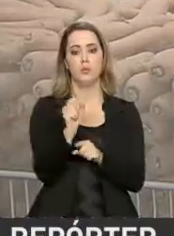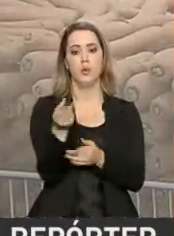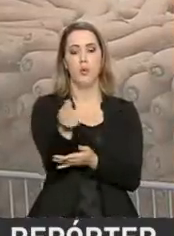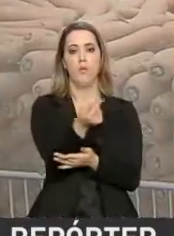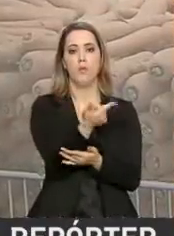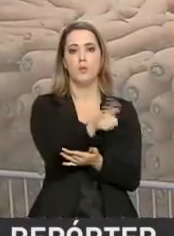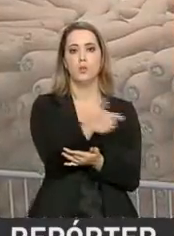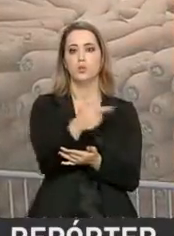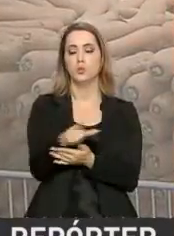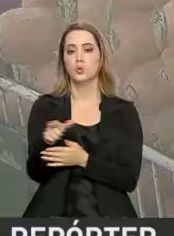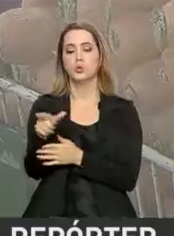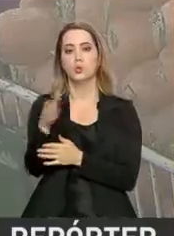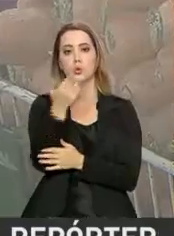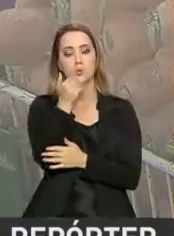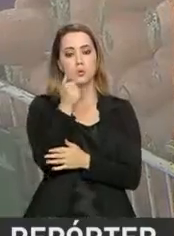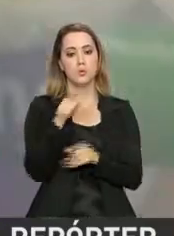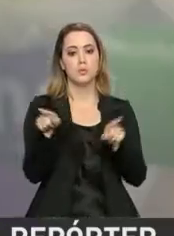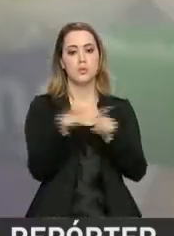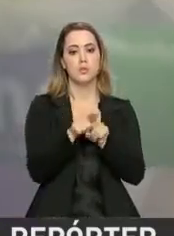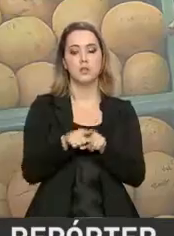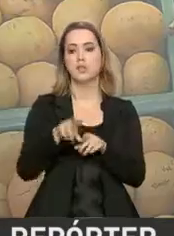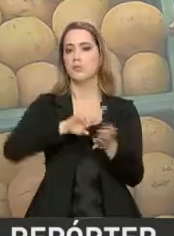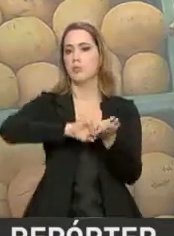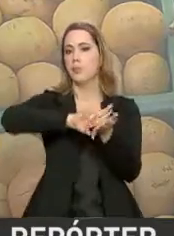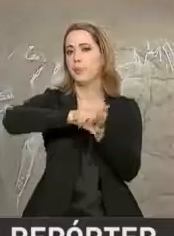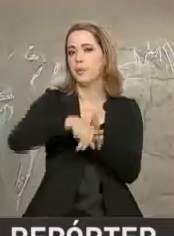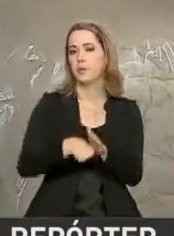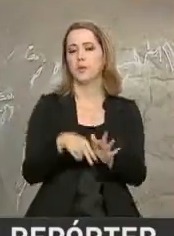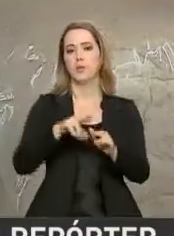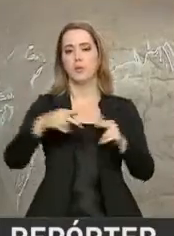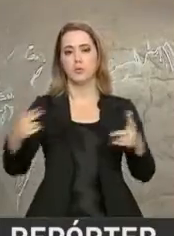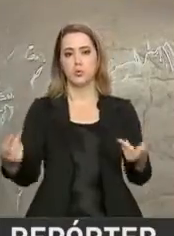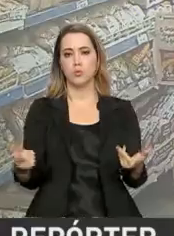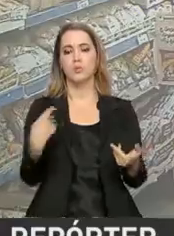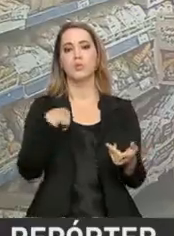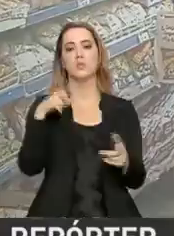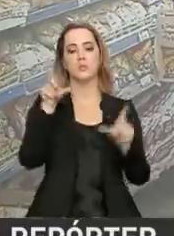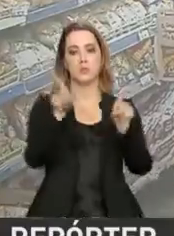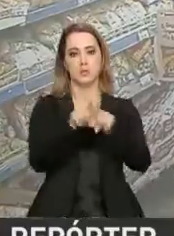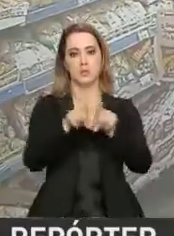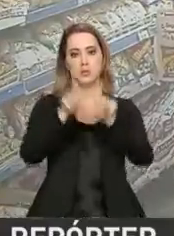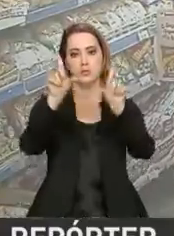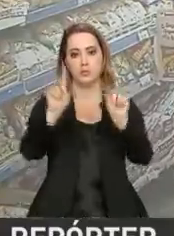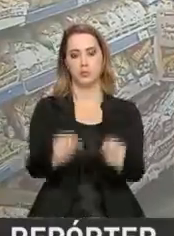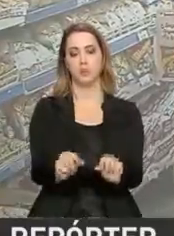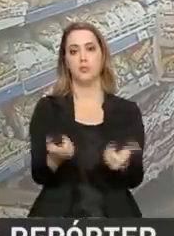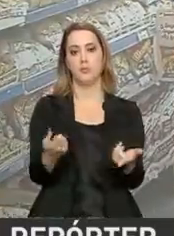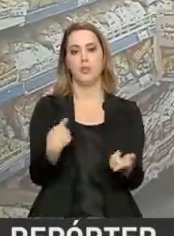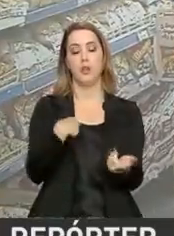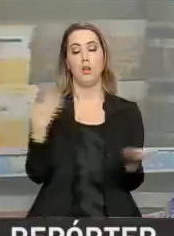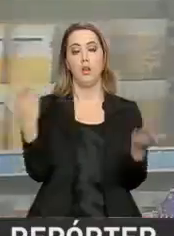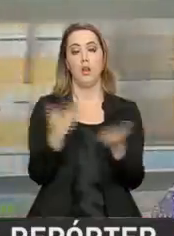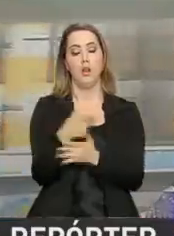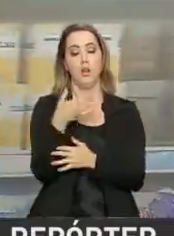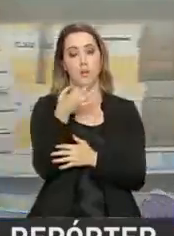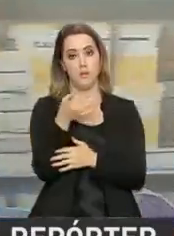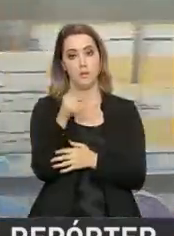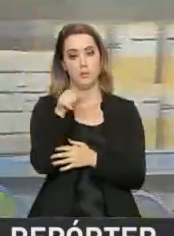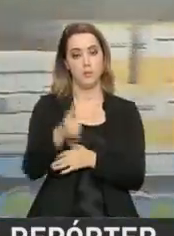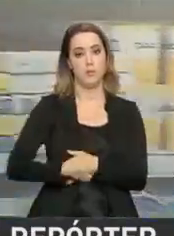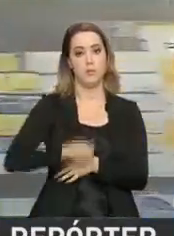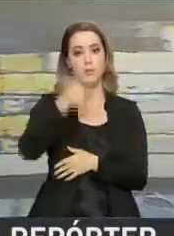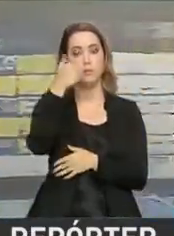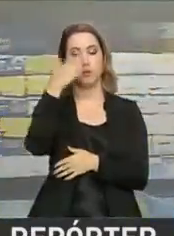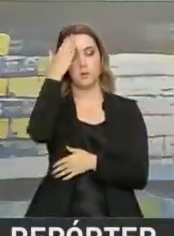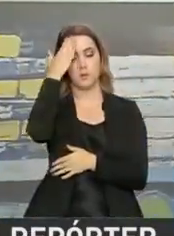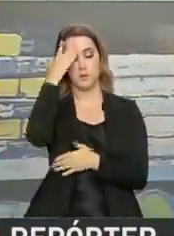de outros alimentos também caiu, como da cenoura, alho, banana e pão de forma. Para aproveitar o momento favorável, a dica é sempre ir ao mercado com